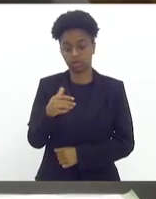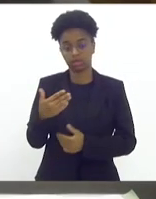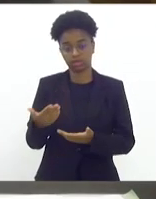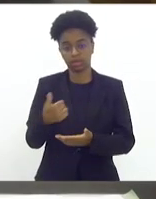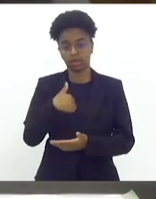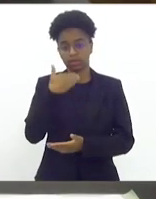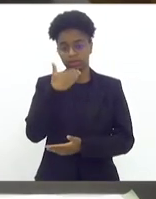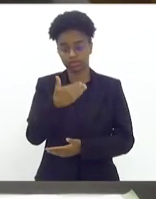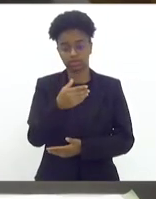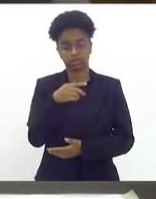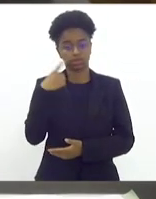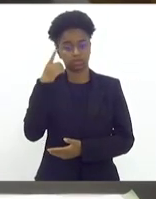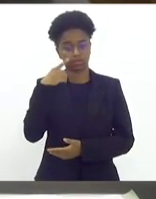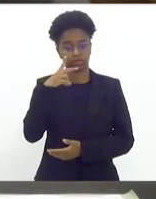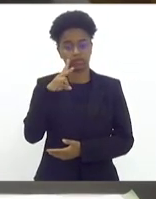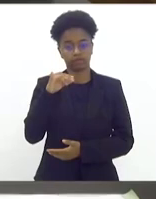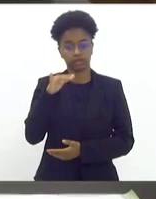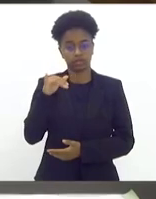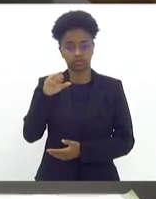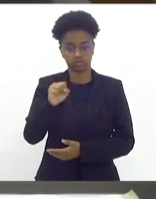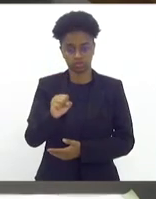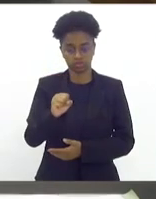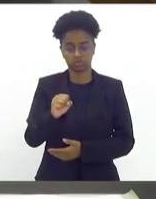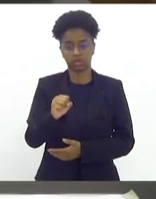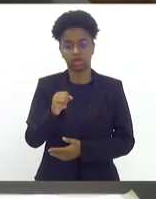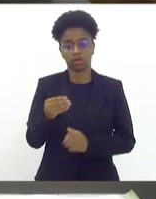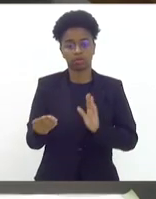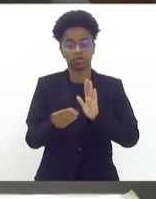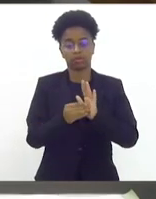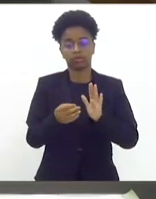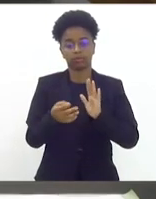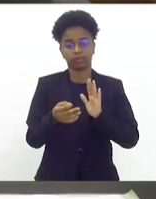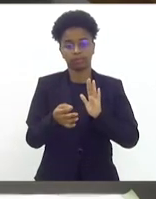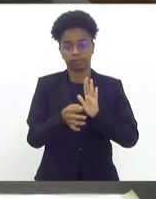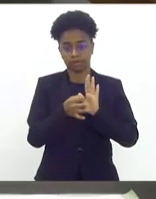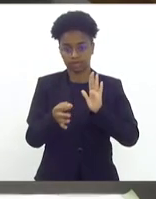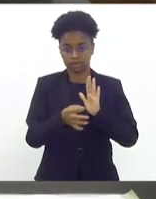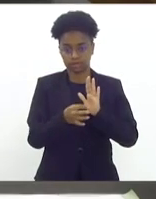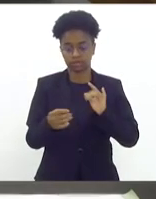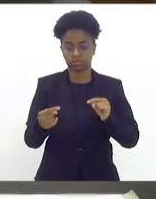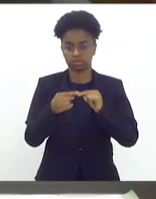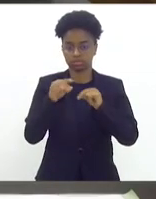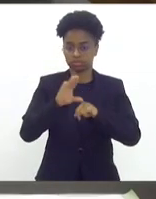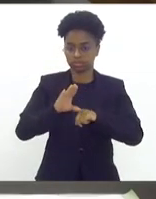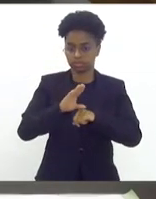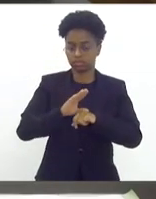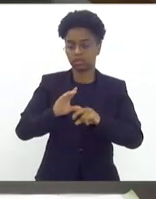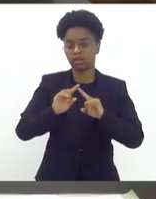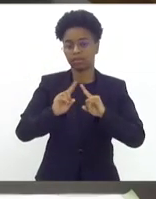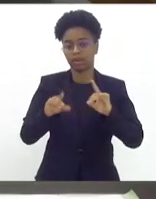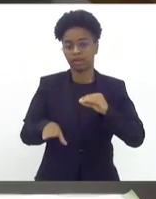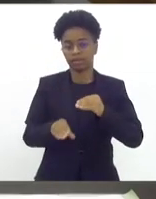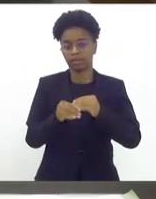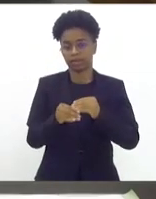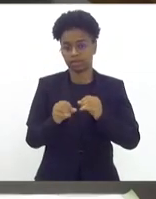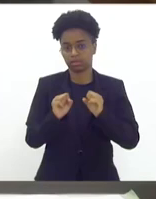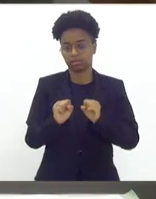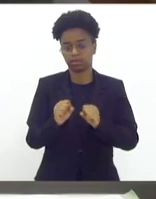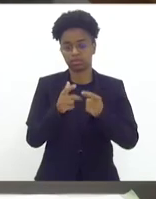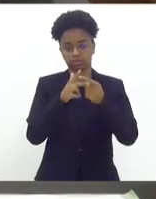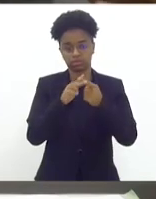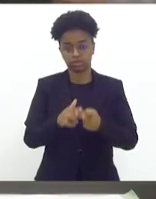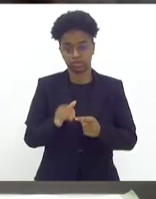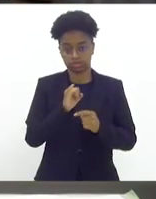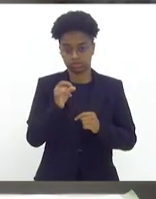redesignar o deputado Vinícius Cozzolino para o parecer pela constitucionalidade com emendas, fazendo essas retificações aqui ajustadas, se